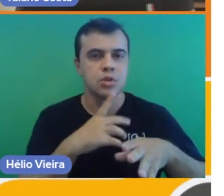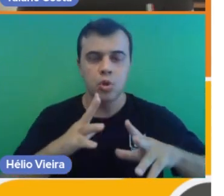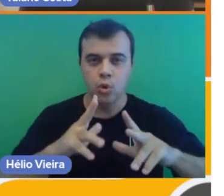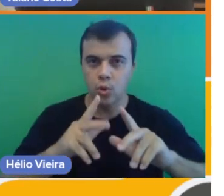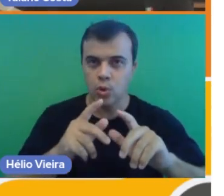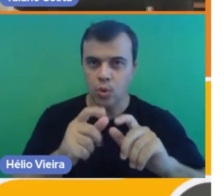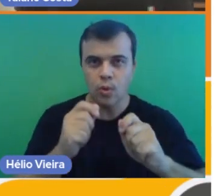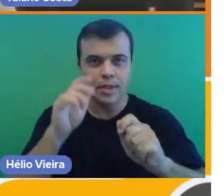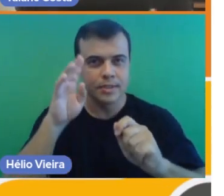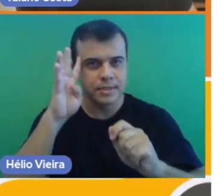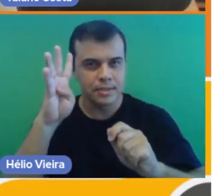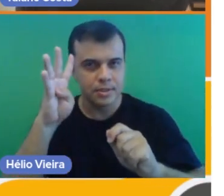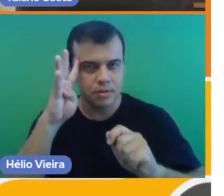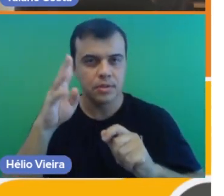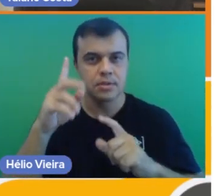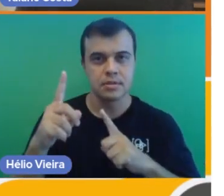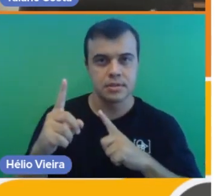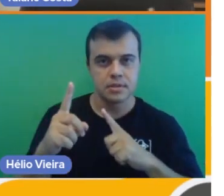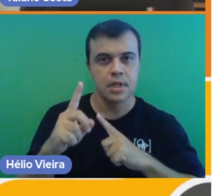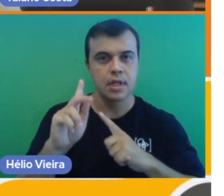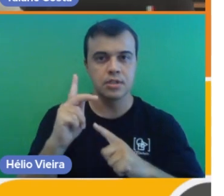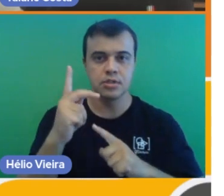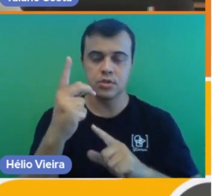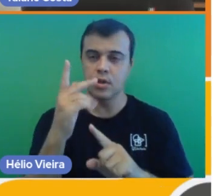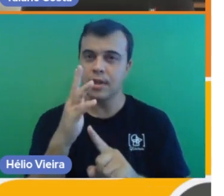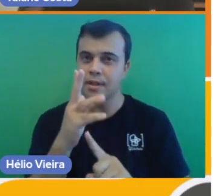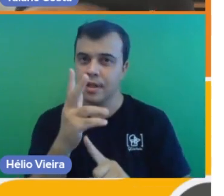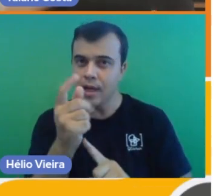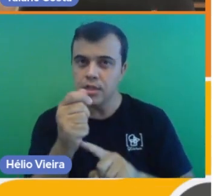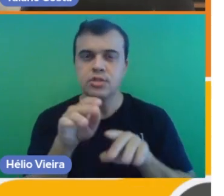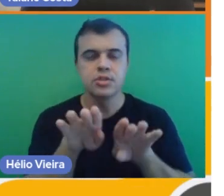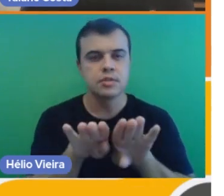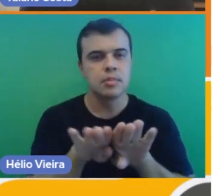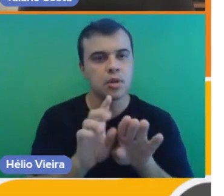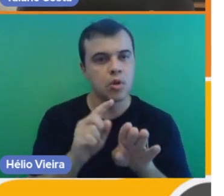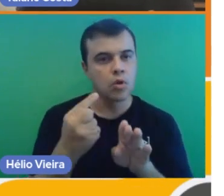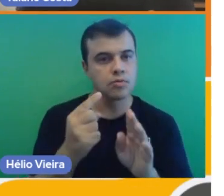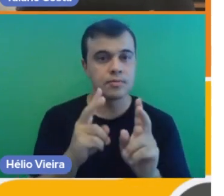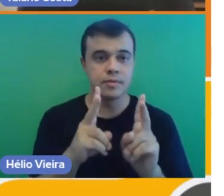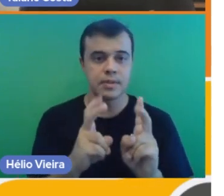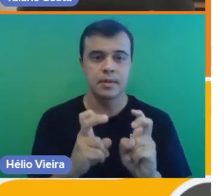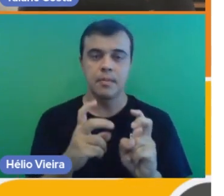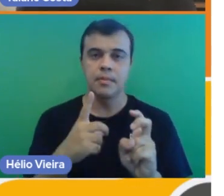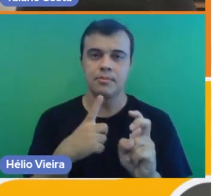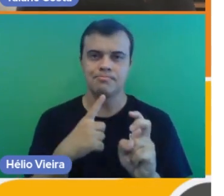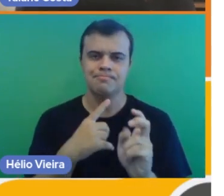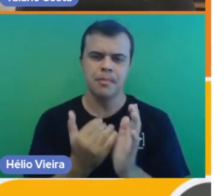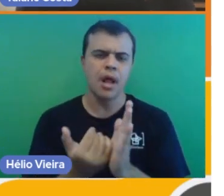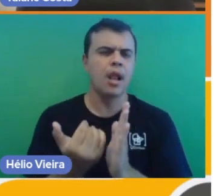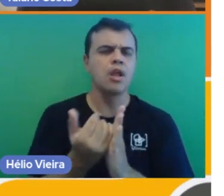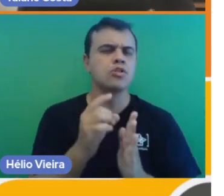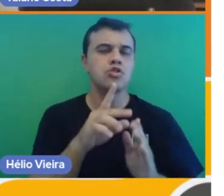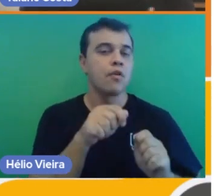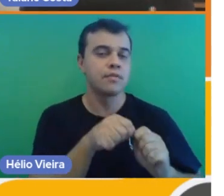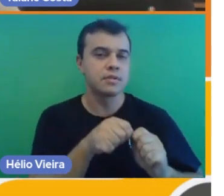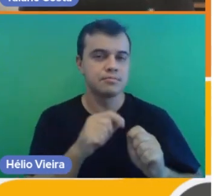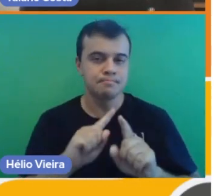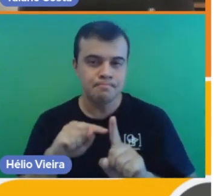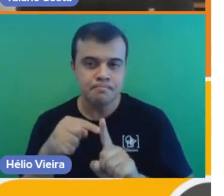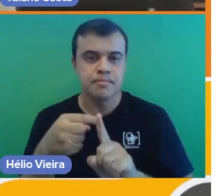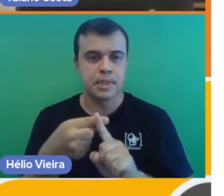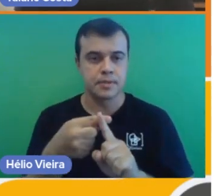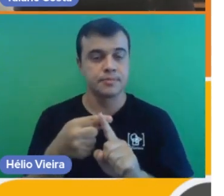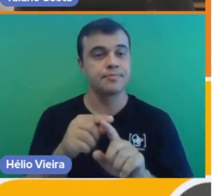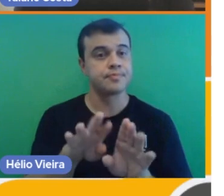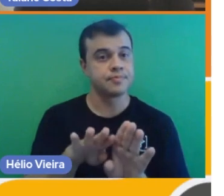as teorias, tem a história da arte, então vai muito além do produzir arte.